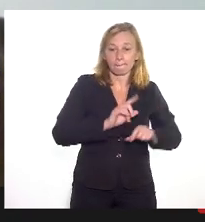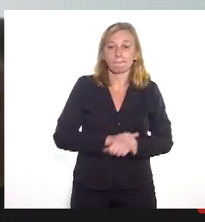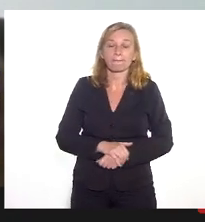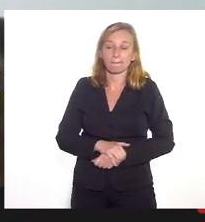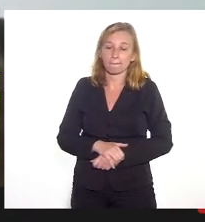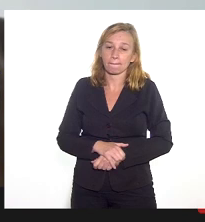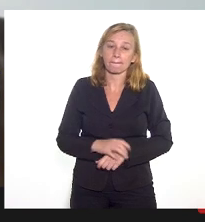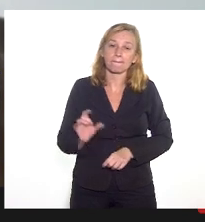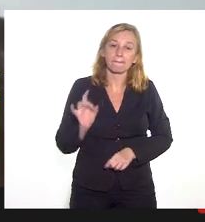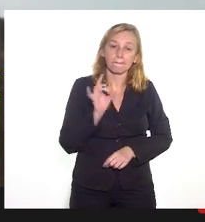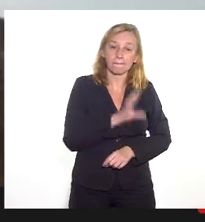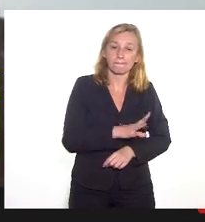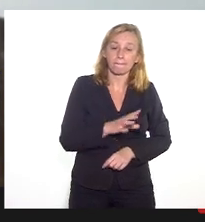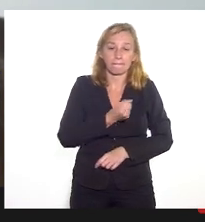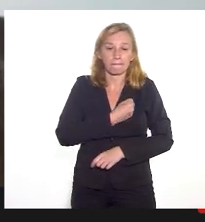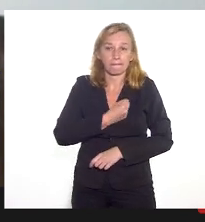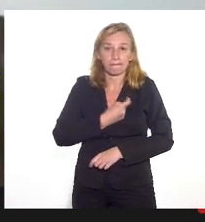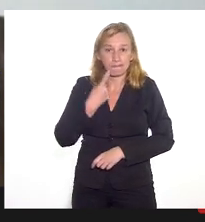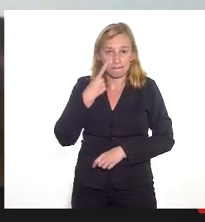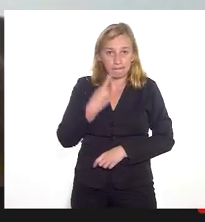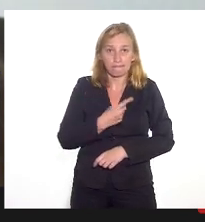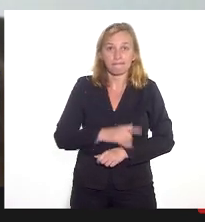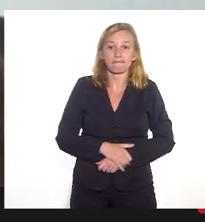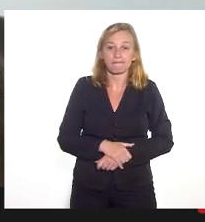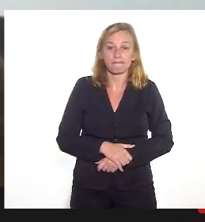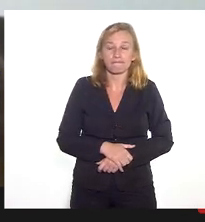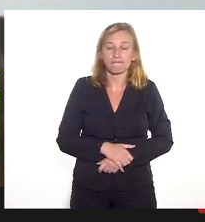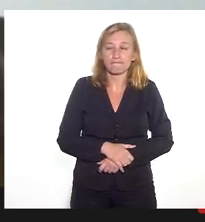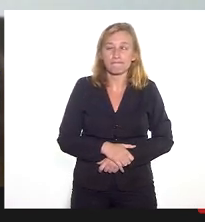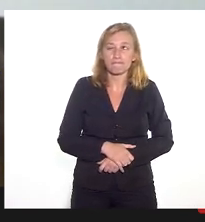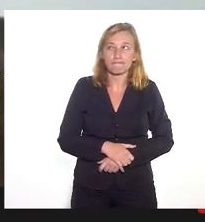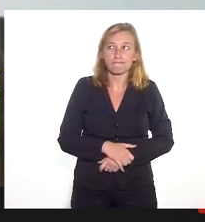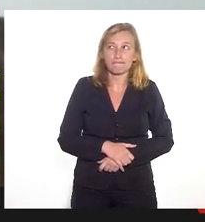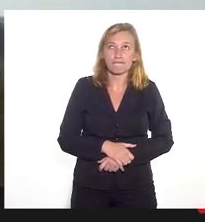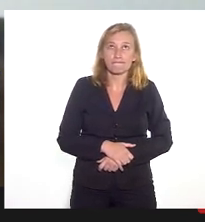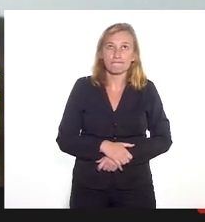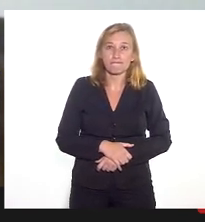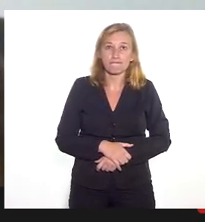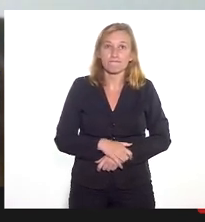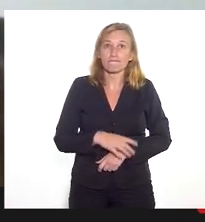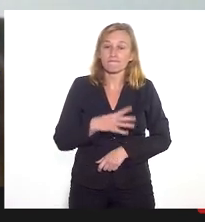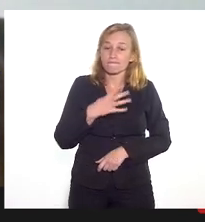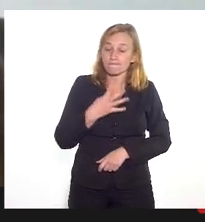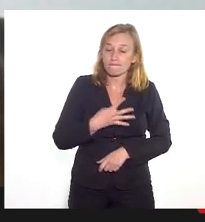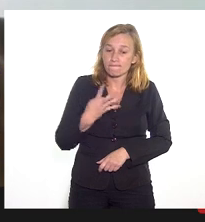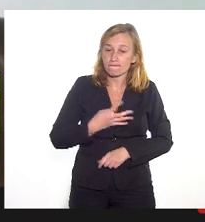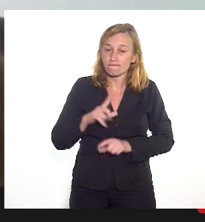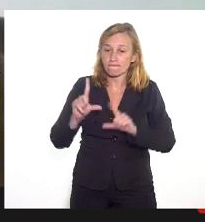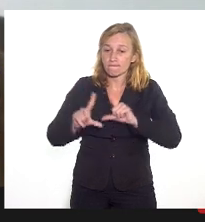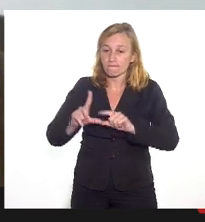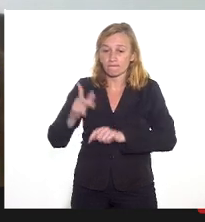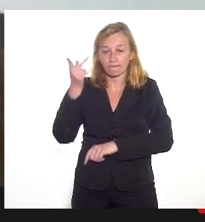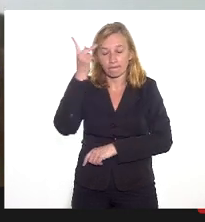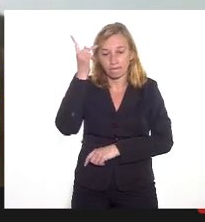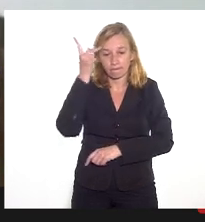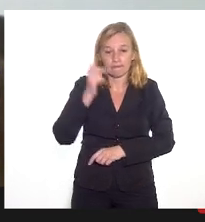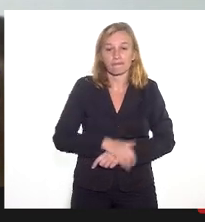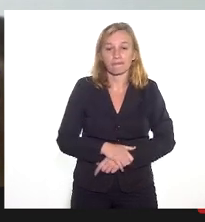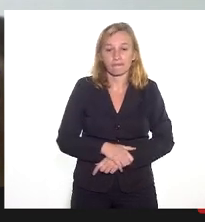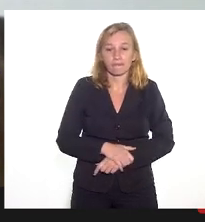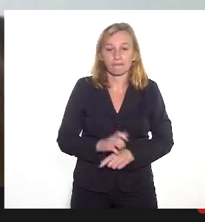Os últimos números que nós tivemos aí foi de... Nós estamos na quarta televisão em São Paulo,